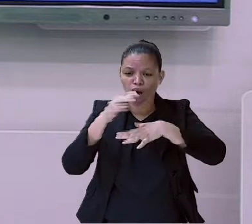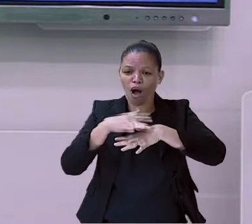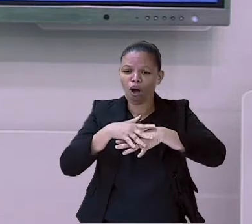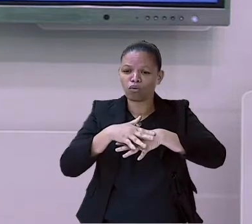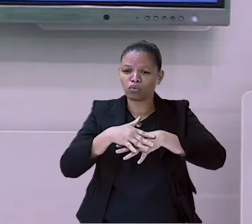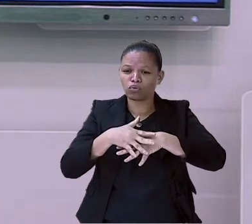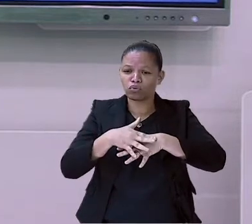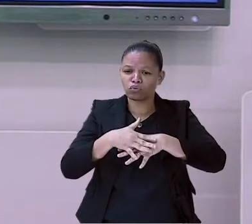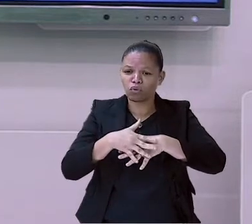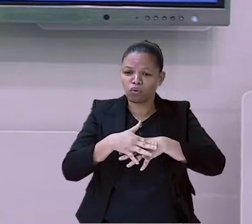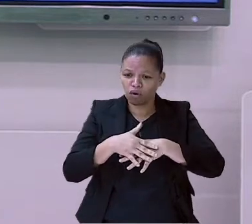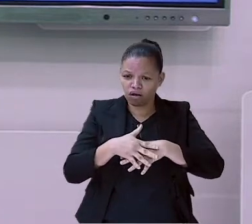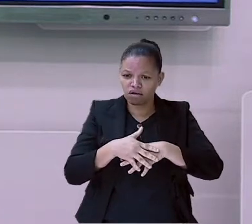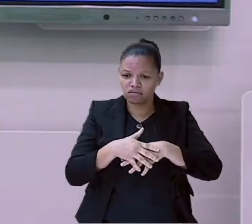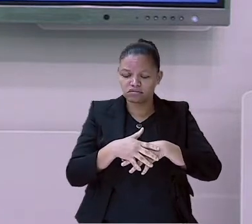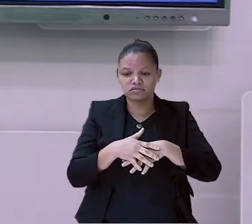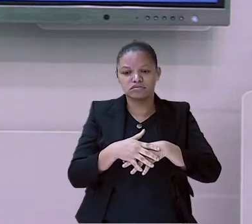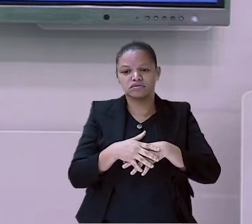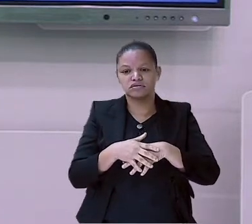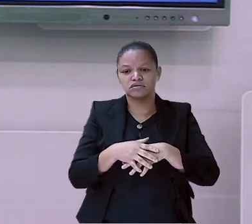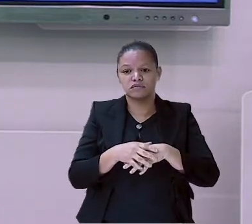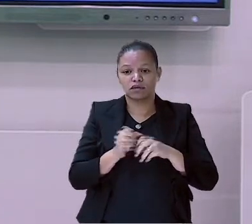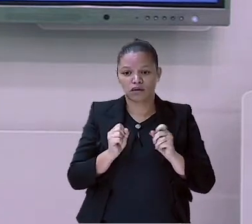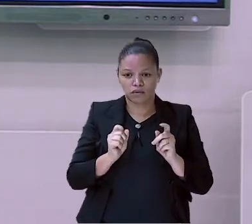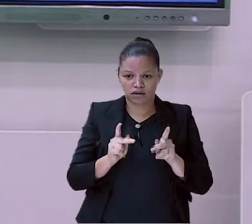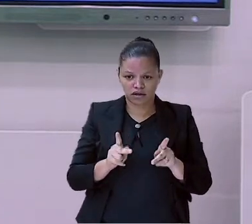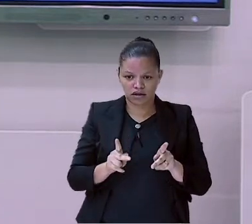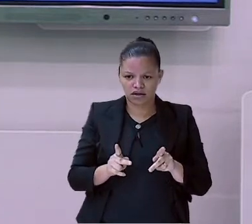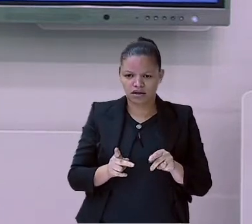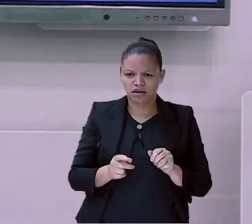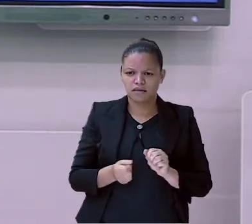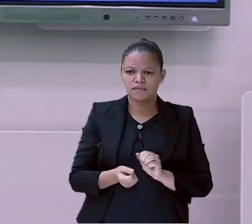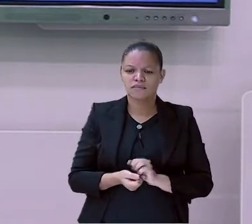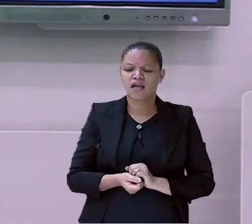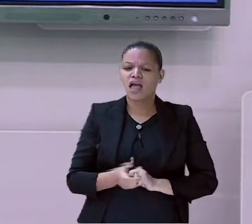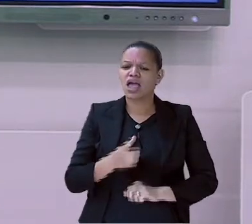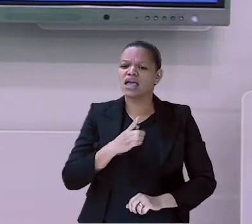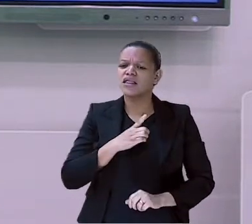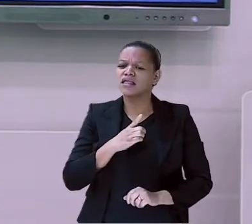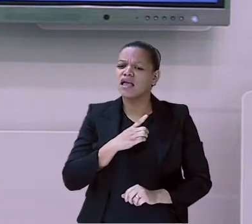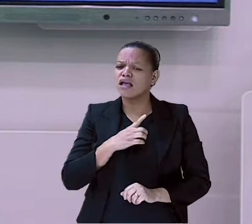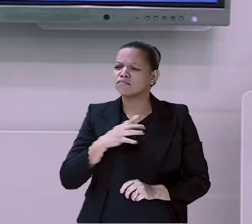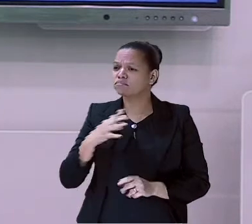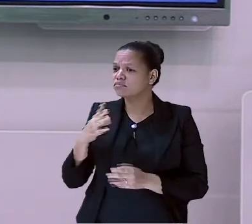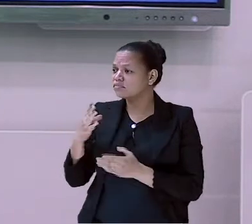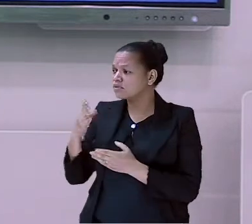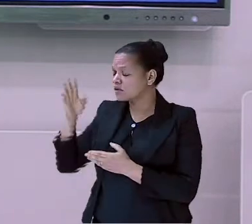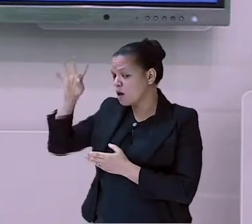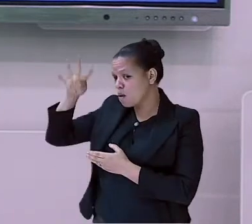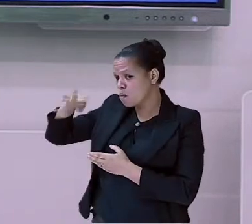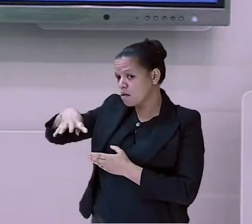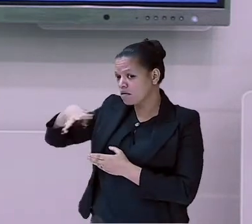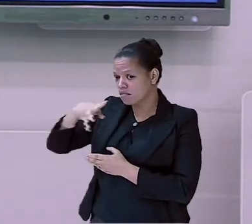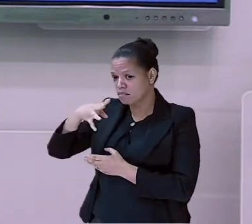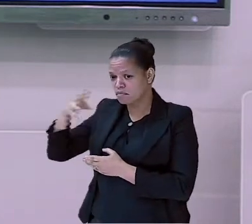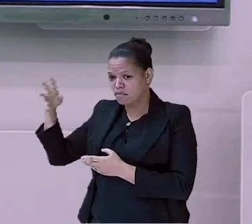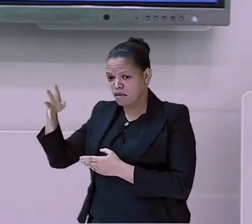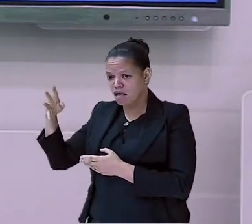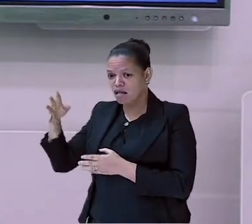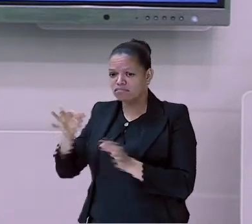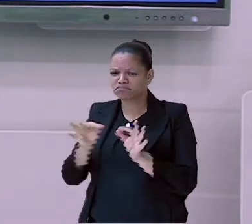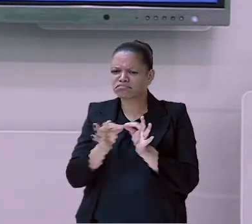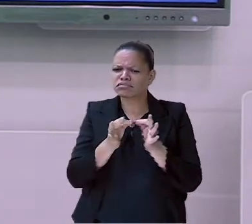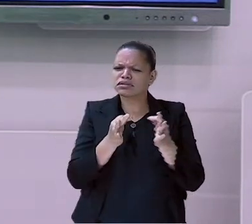são dados quantitativos, tá? E aí nós temos uma tabela simples, aonde ela